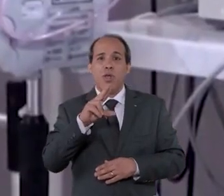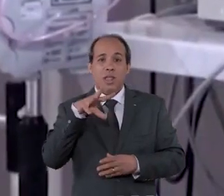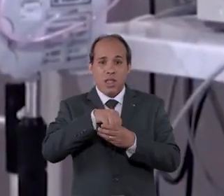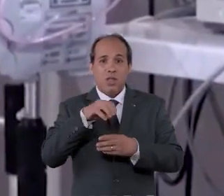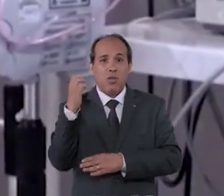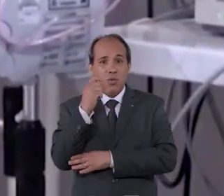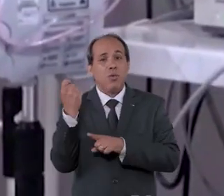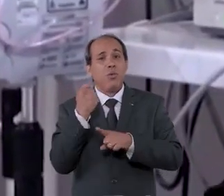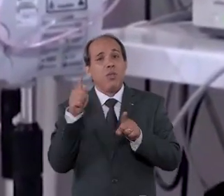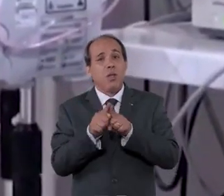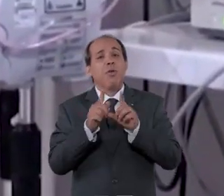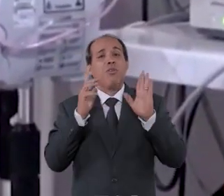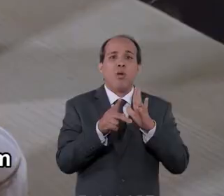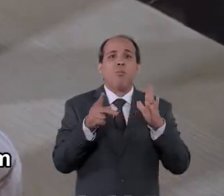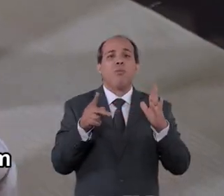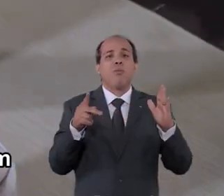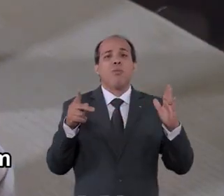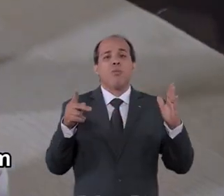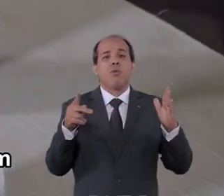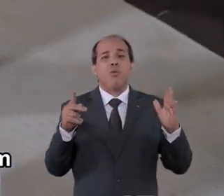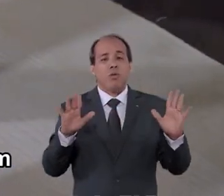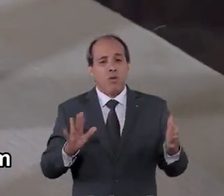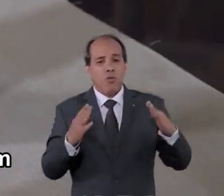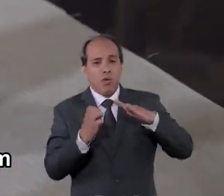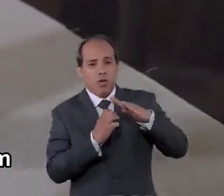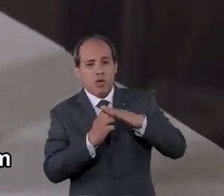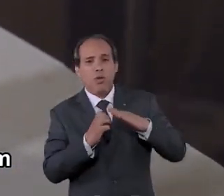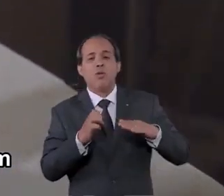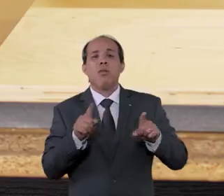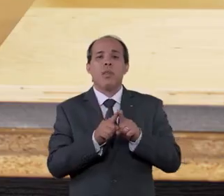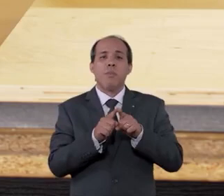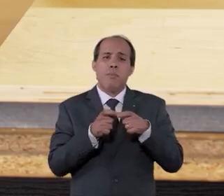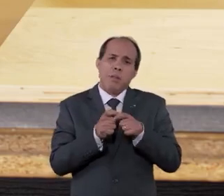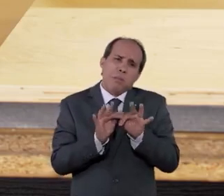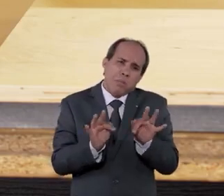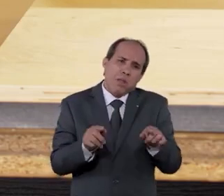de 9,8 bilhões. Programas como o Pronamp